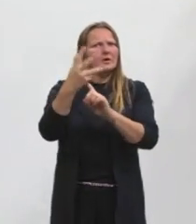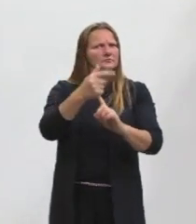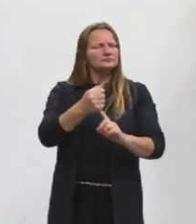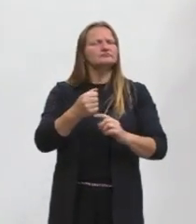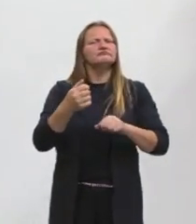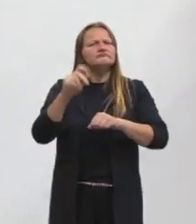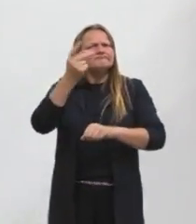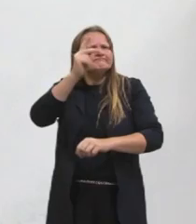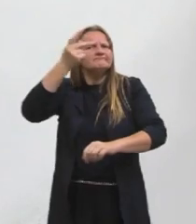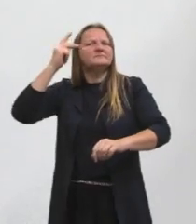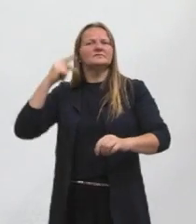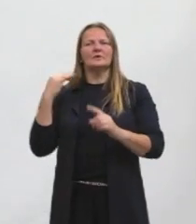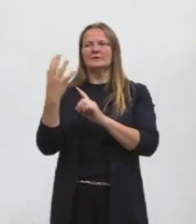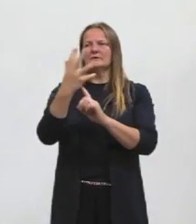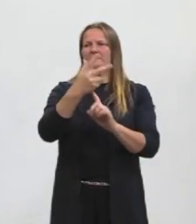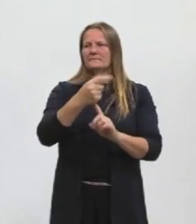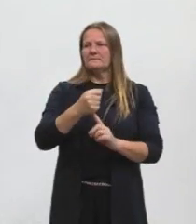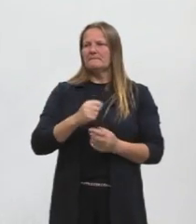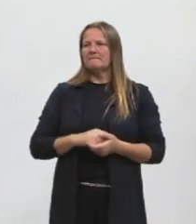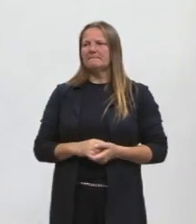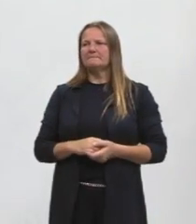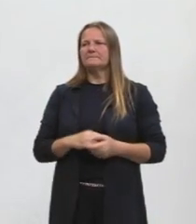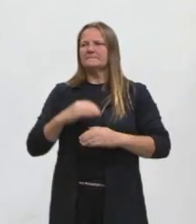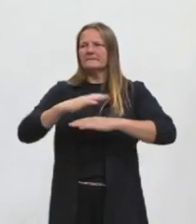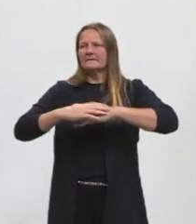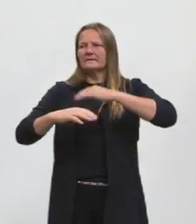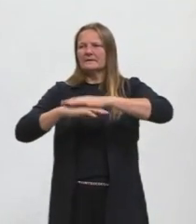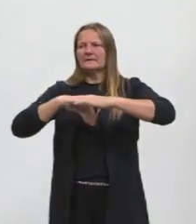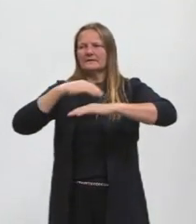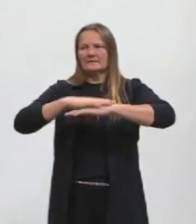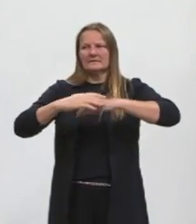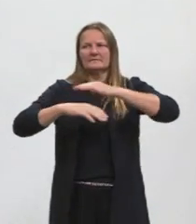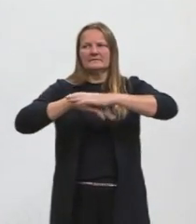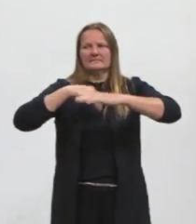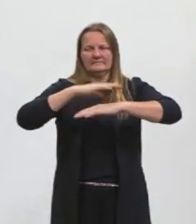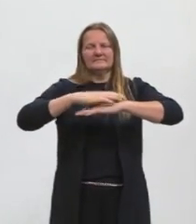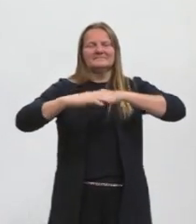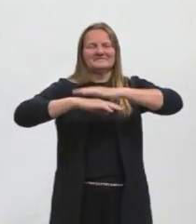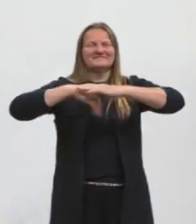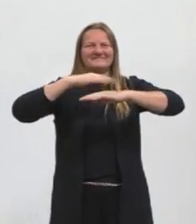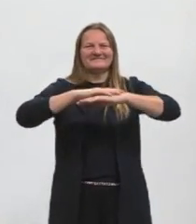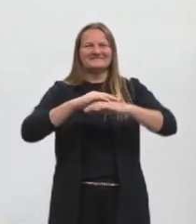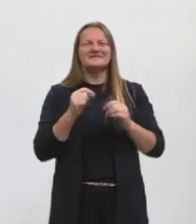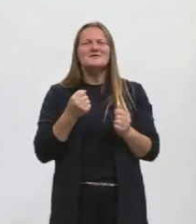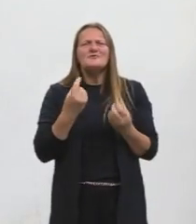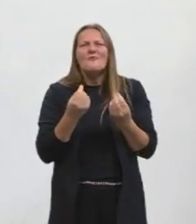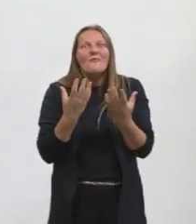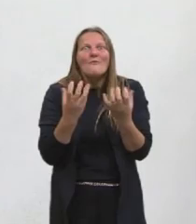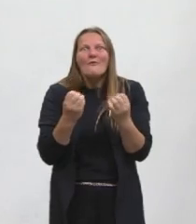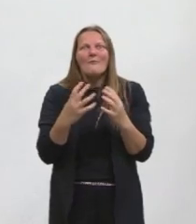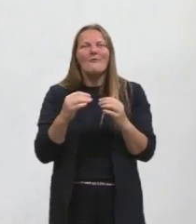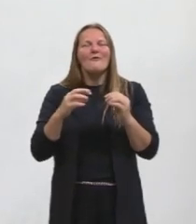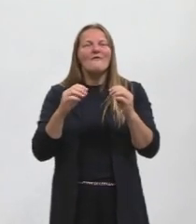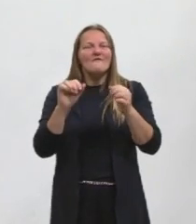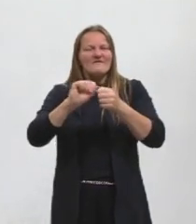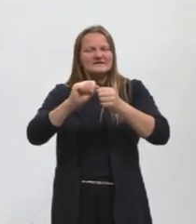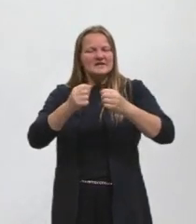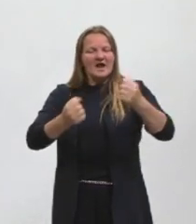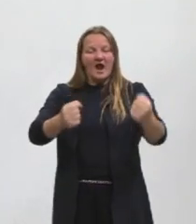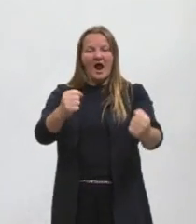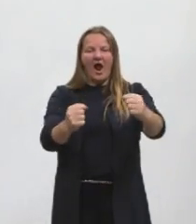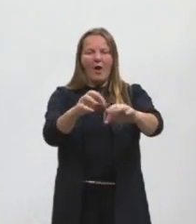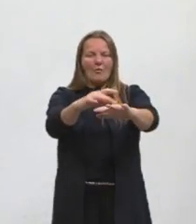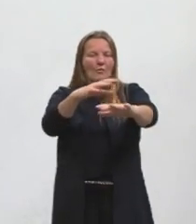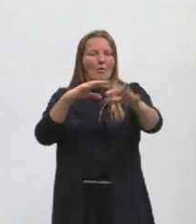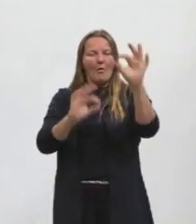da nossa história da arte para poder construir então um samba-enredo para poder construir alegorias que vão desfilar na rua